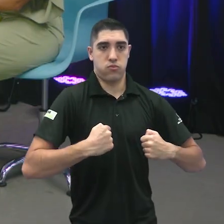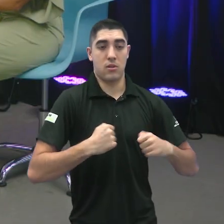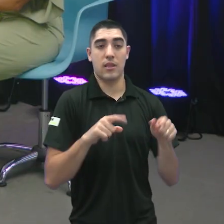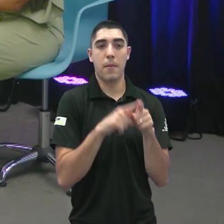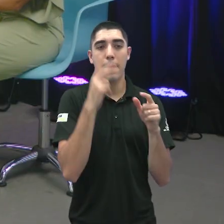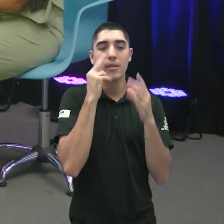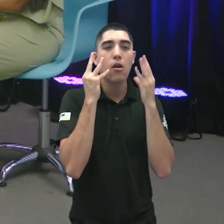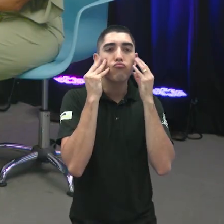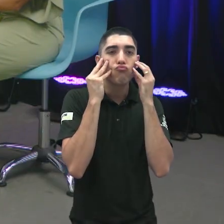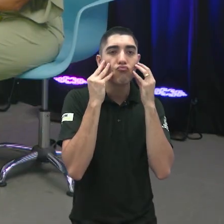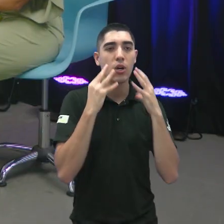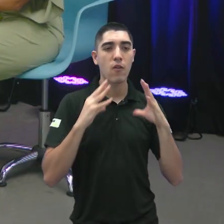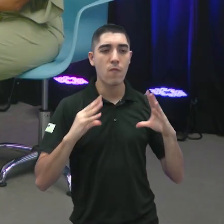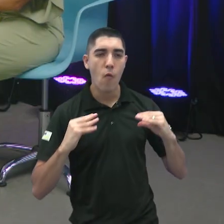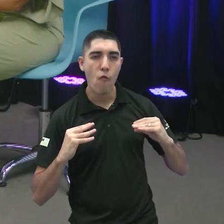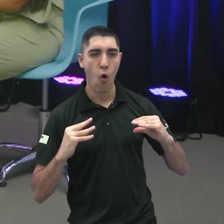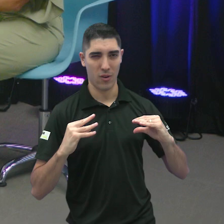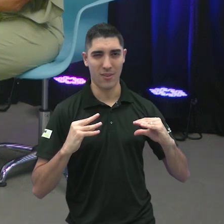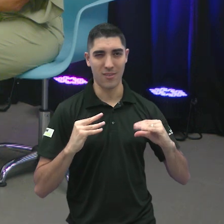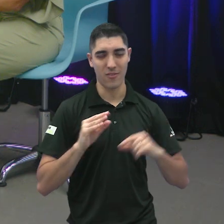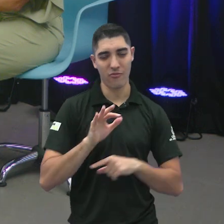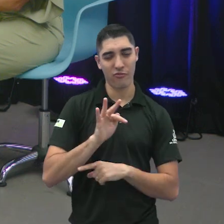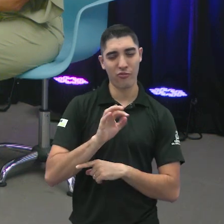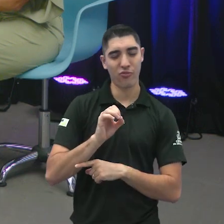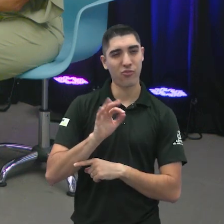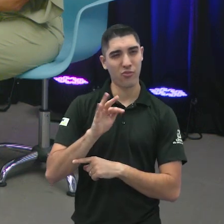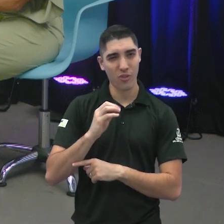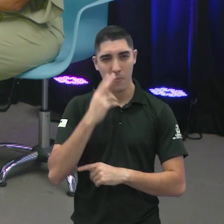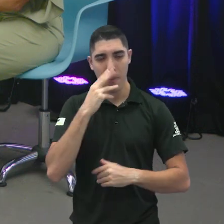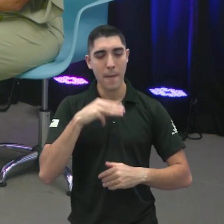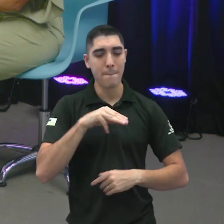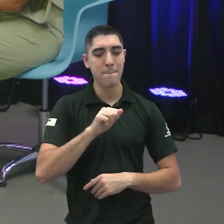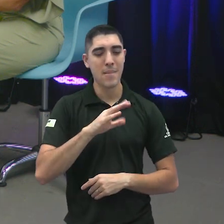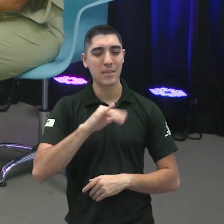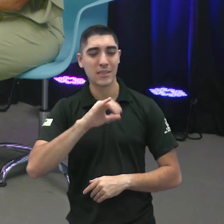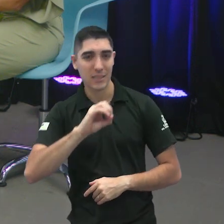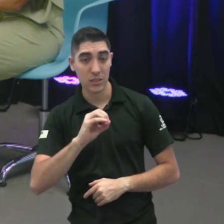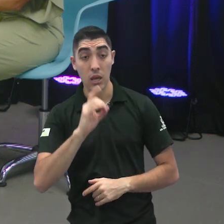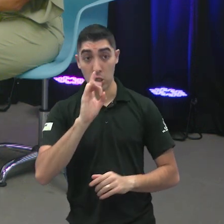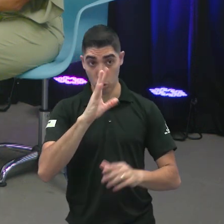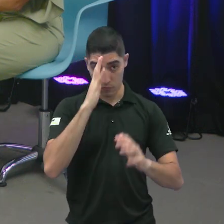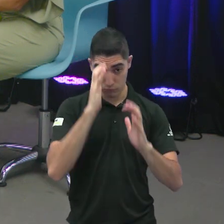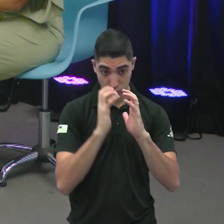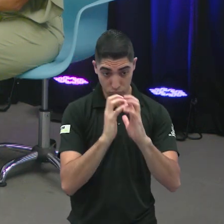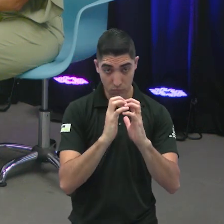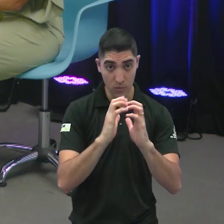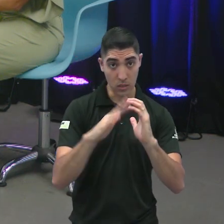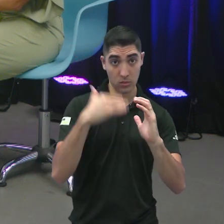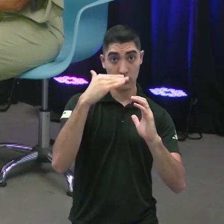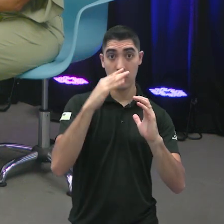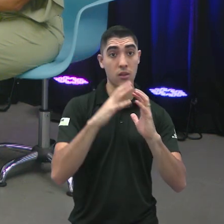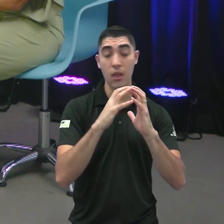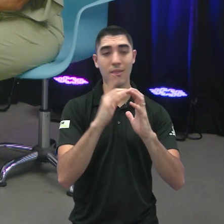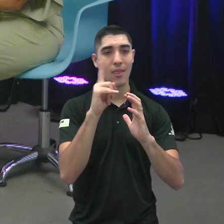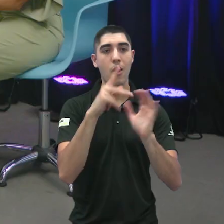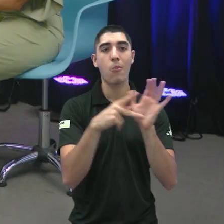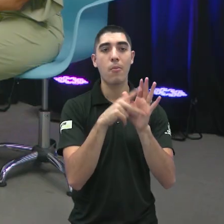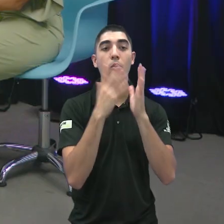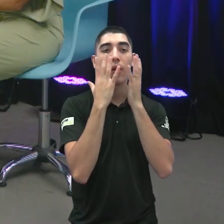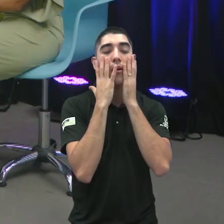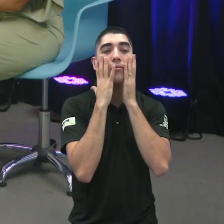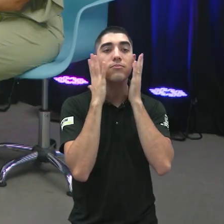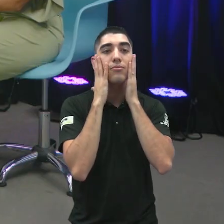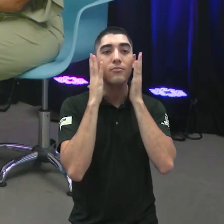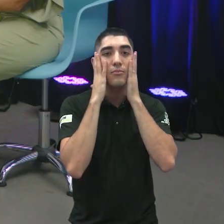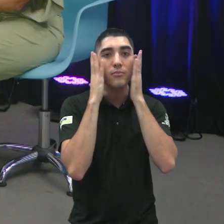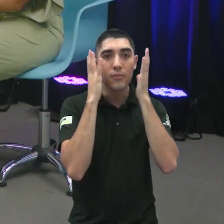e macio. Que é nesse momento, porque durante esse momento o desenvolvimento já não está mais no cérebro, ele já está nessa parte aqui, ó, da